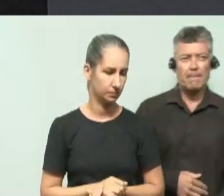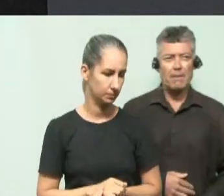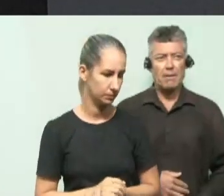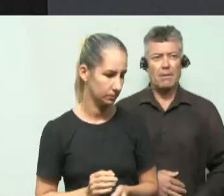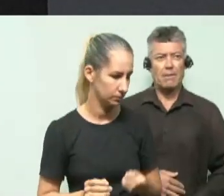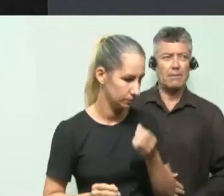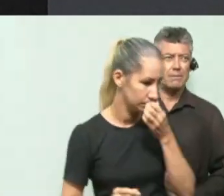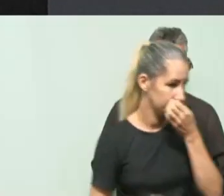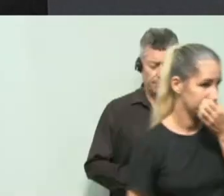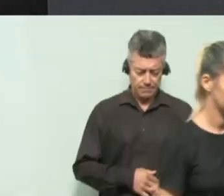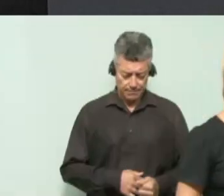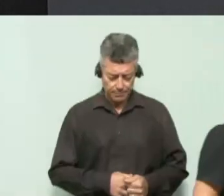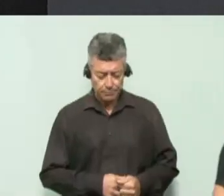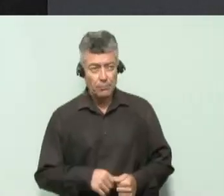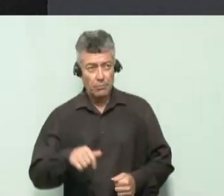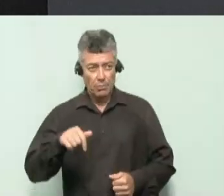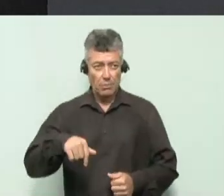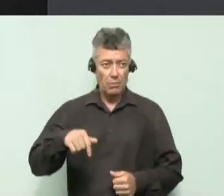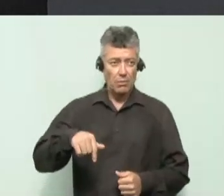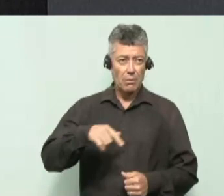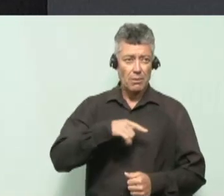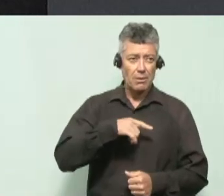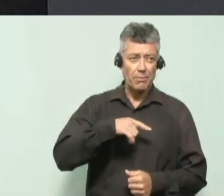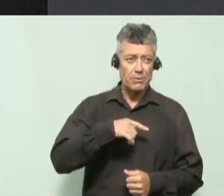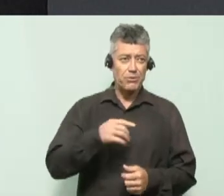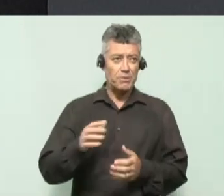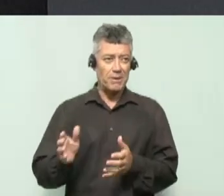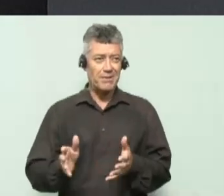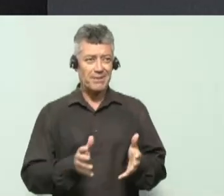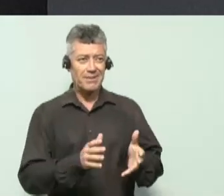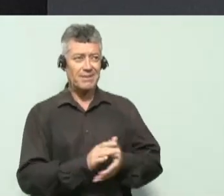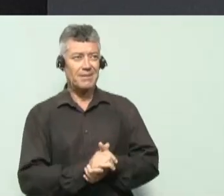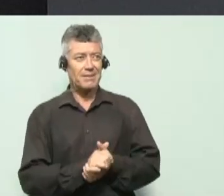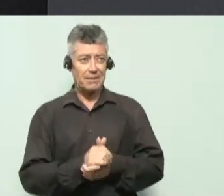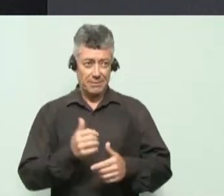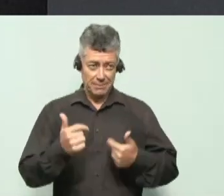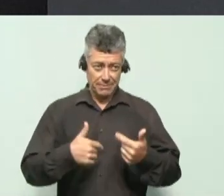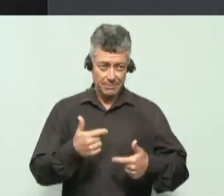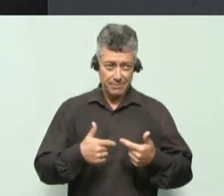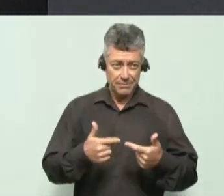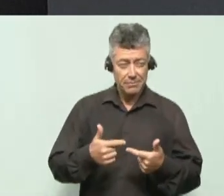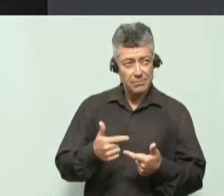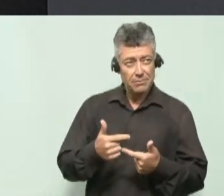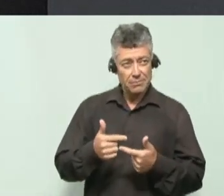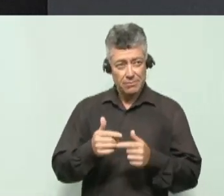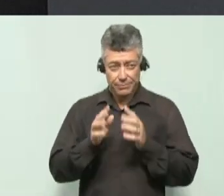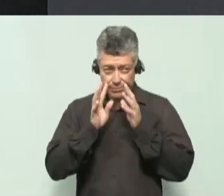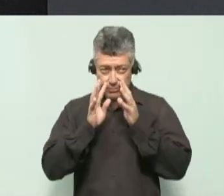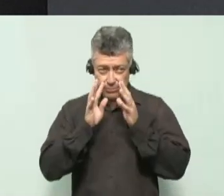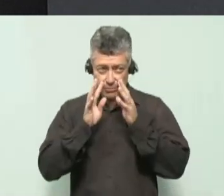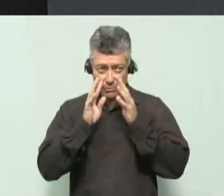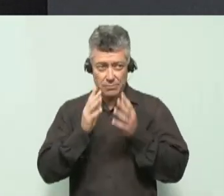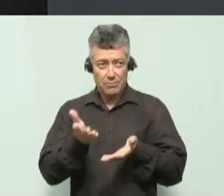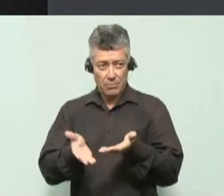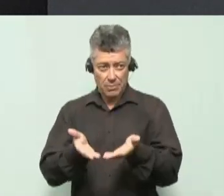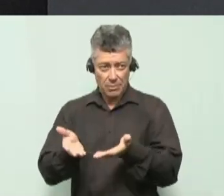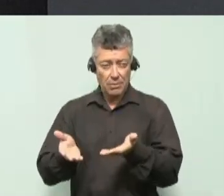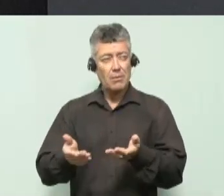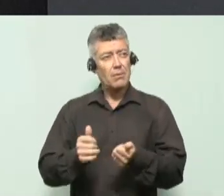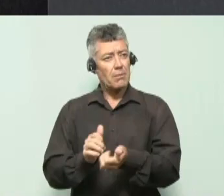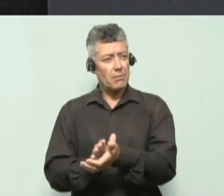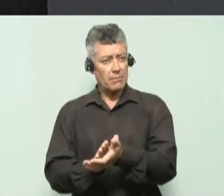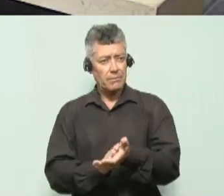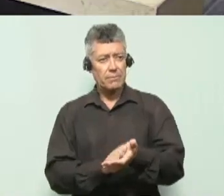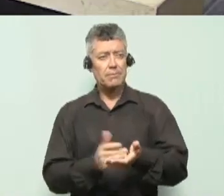uma Ribeira e umas Rocas dignas. E também possa trabalhar pelo Beco da Lama, que é um patrimônio nosso. Parabéns, vereadora